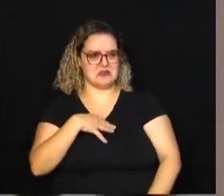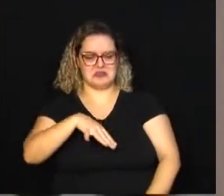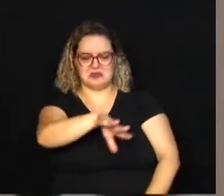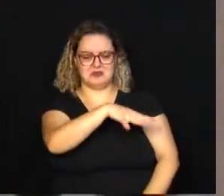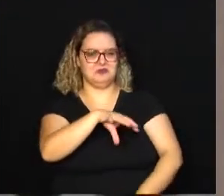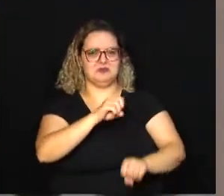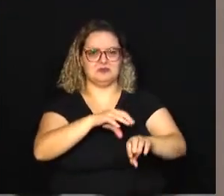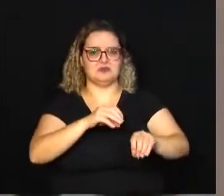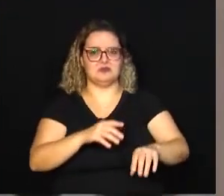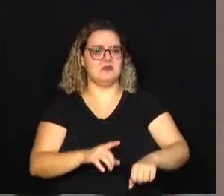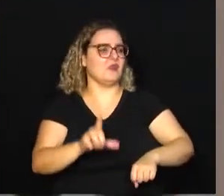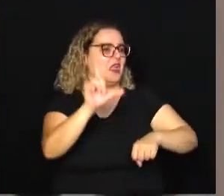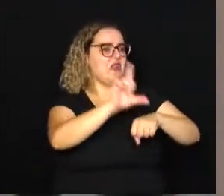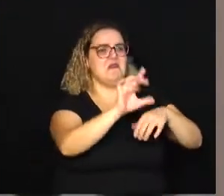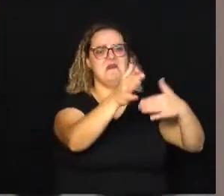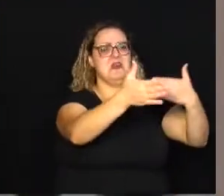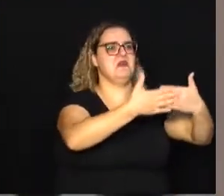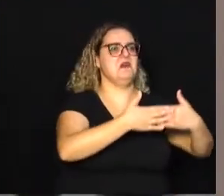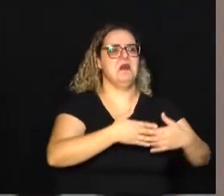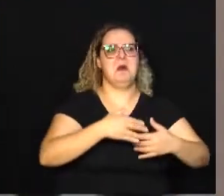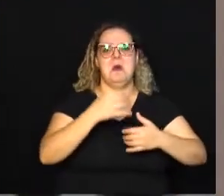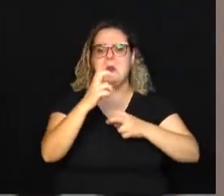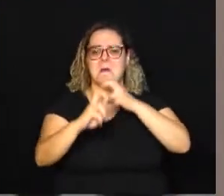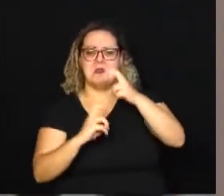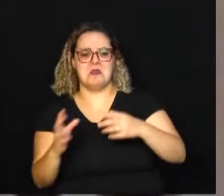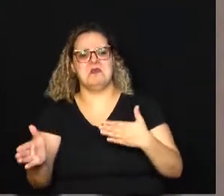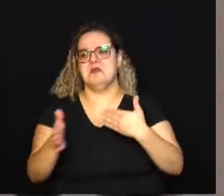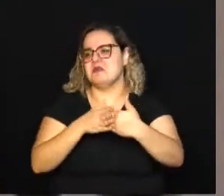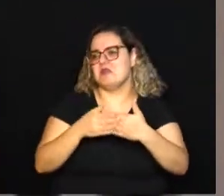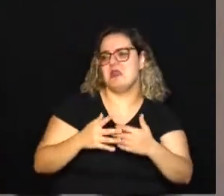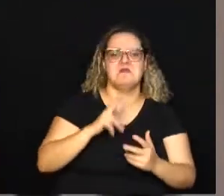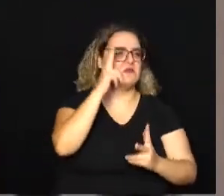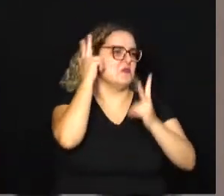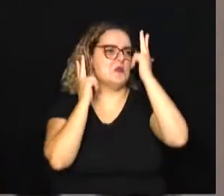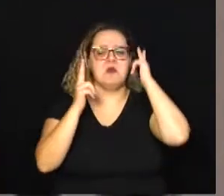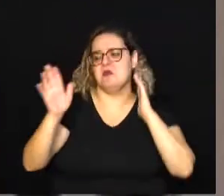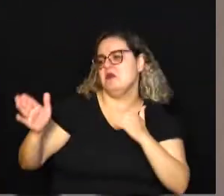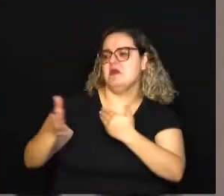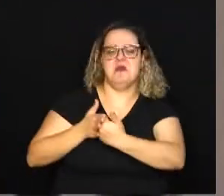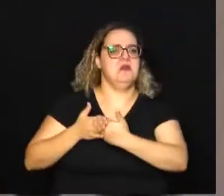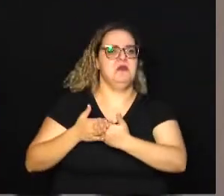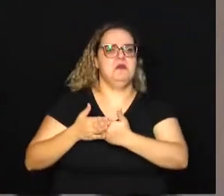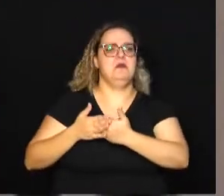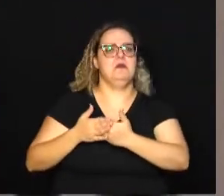loja, parquinho, salão de beleza e clube.